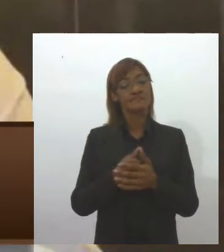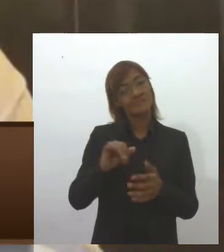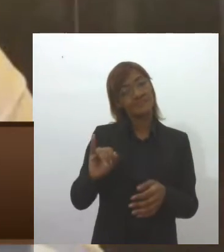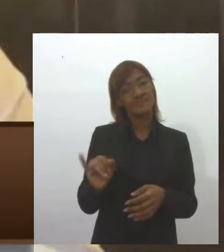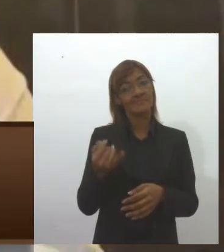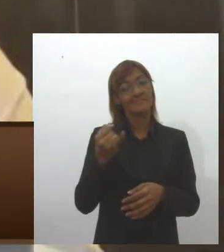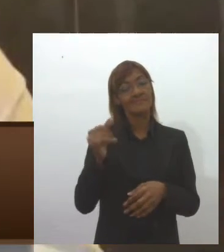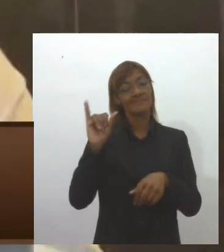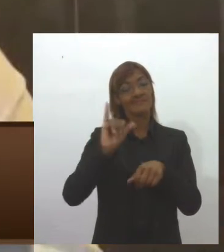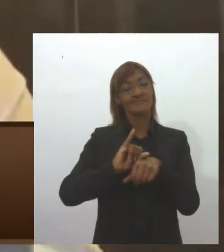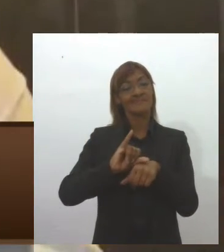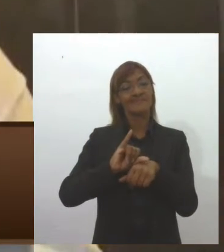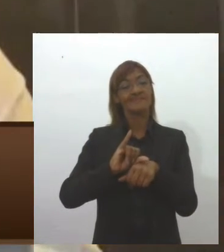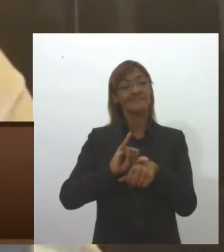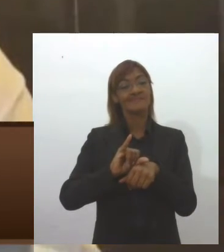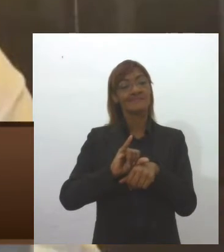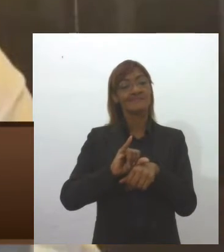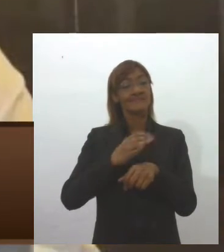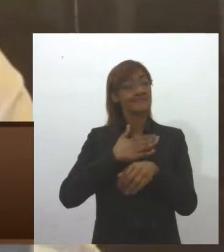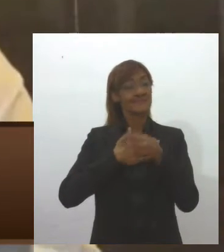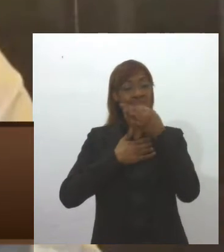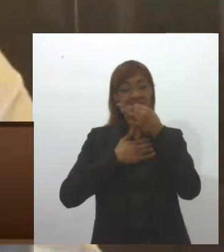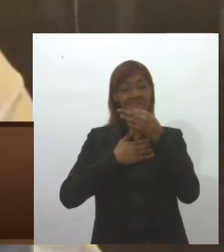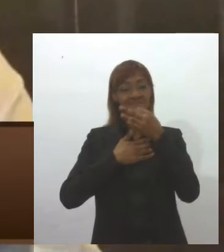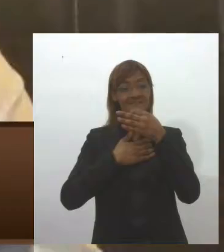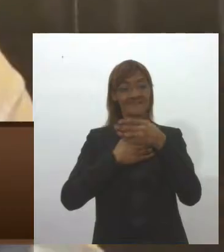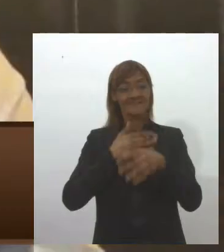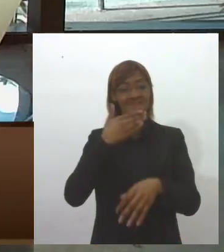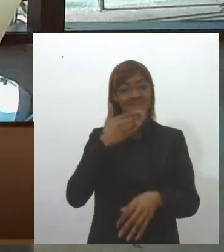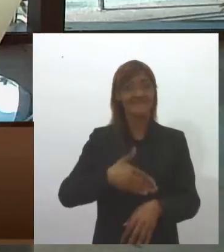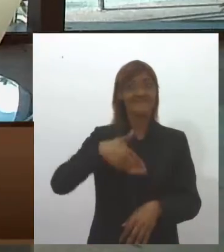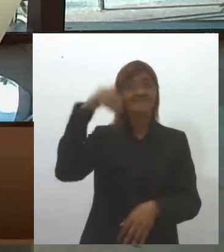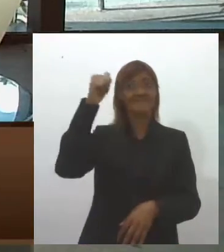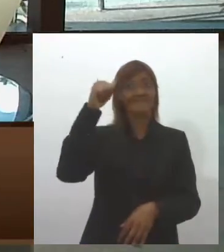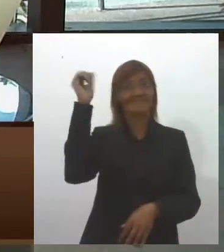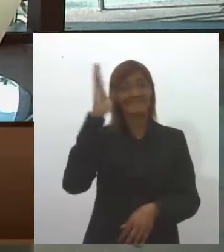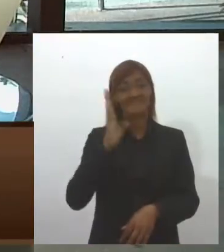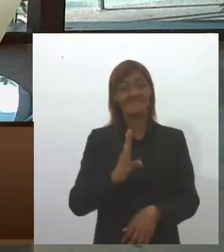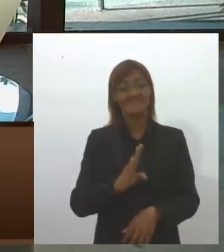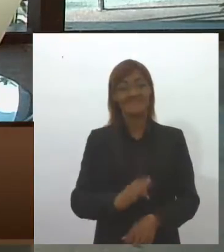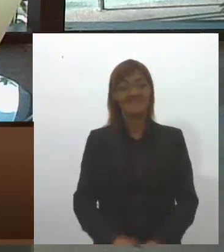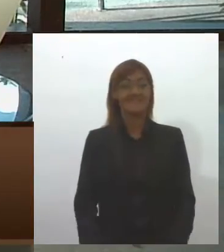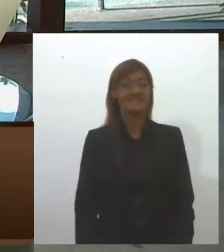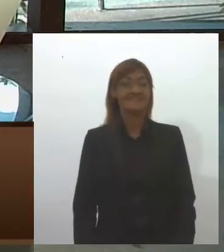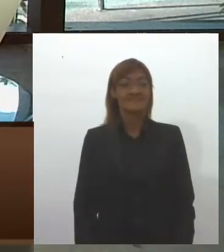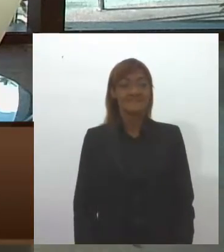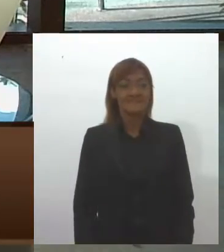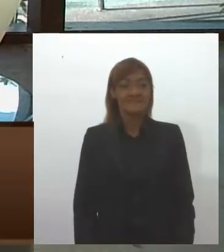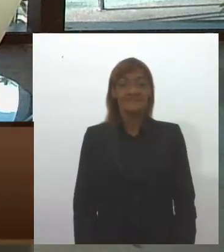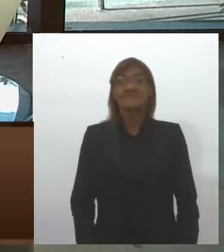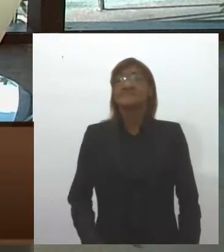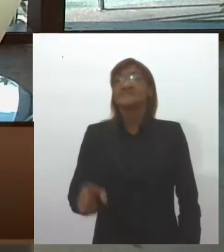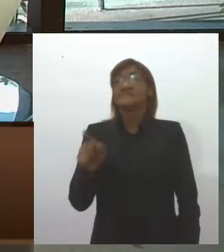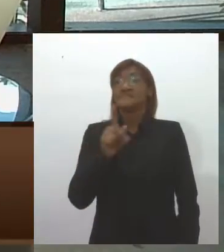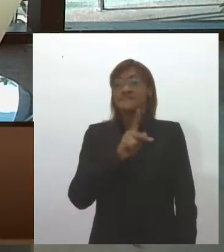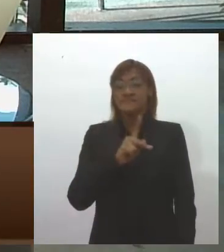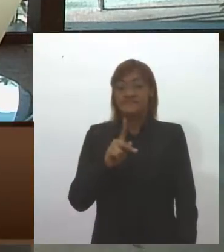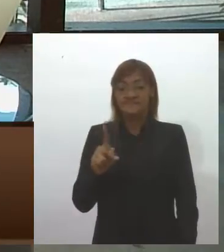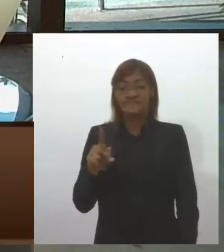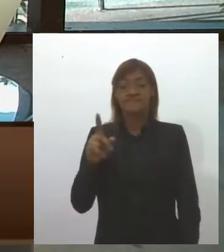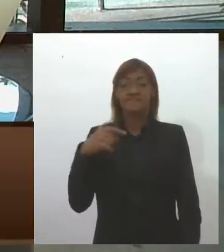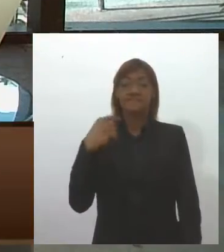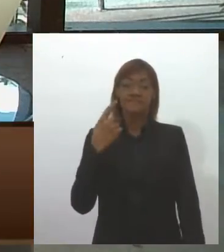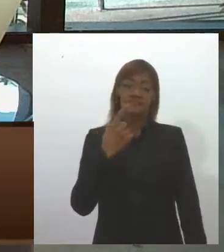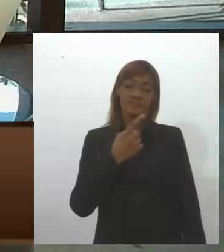essa capital aqui, que é, na minha opinião, é a melhor capital do Brasil. Verdade. O presidente, a gente sabe que